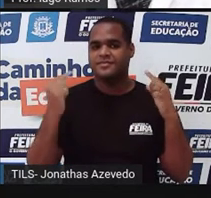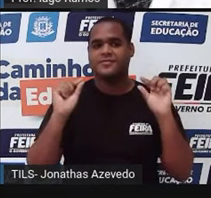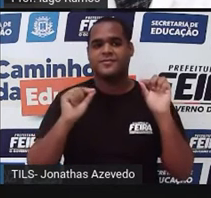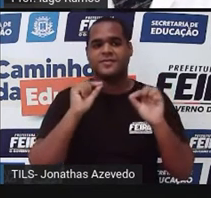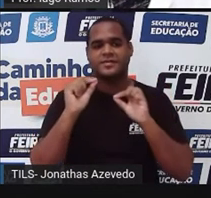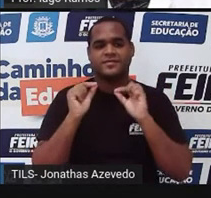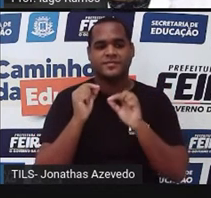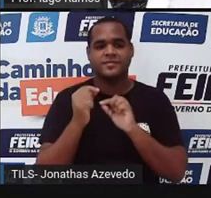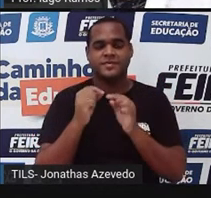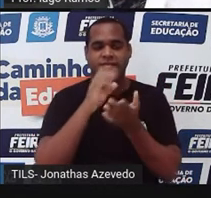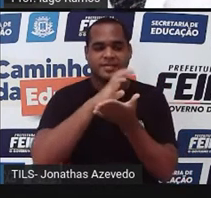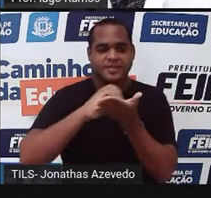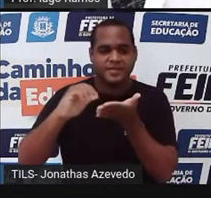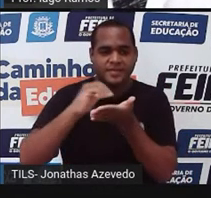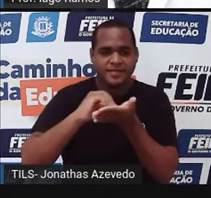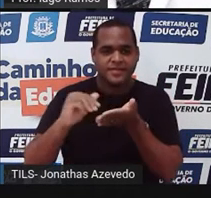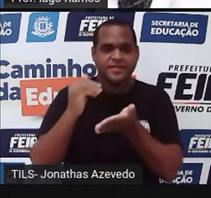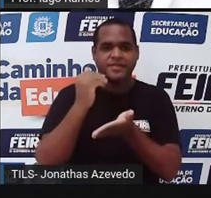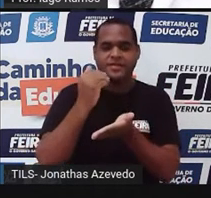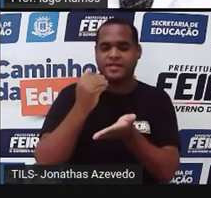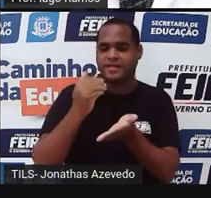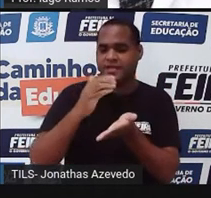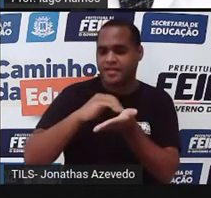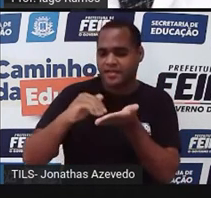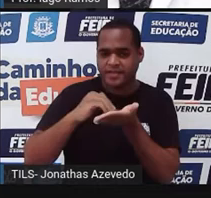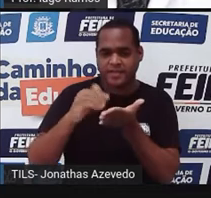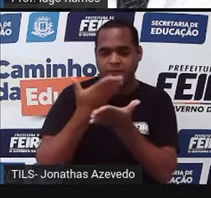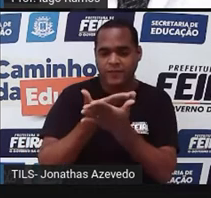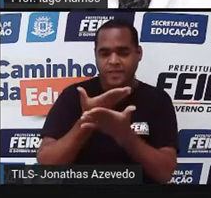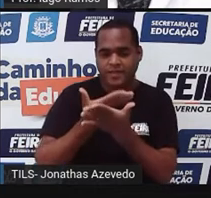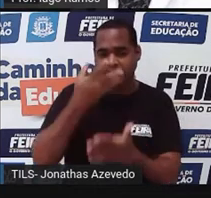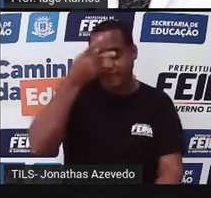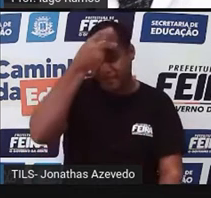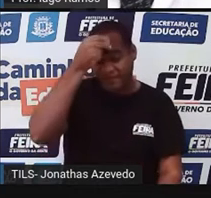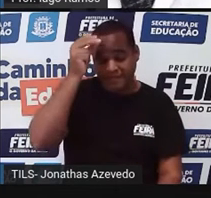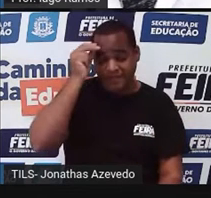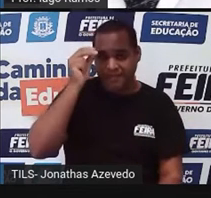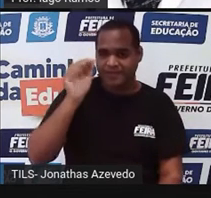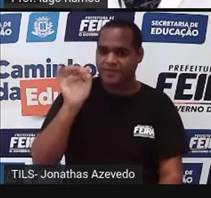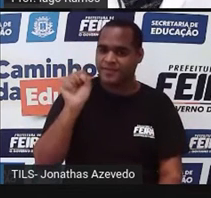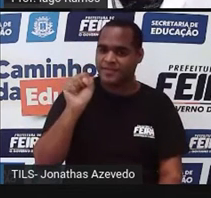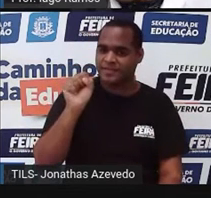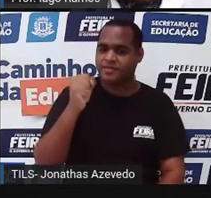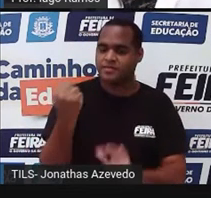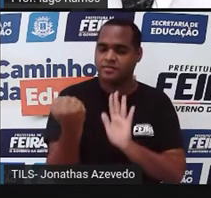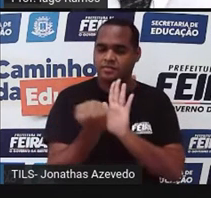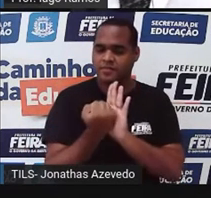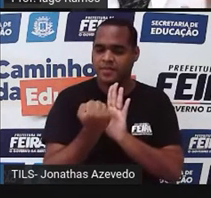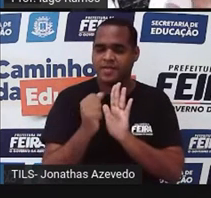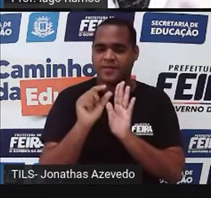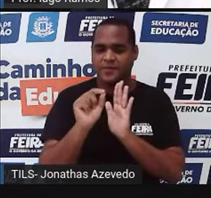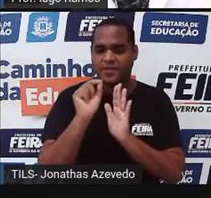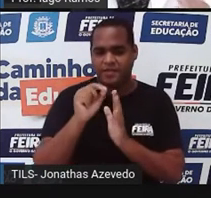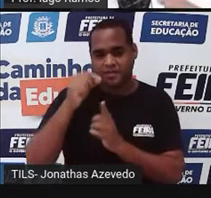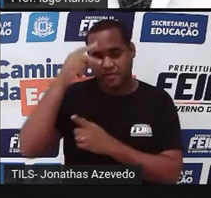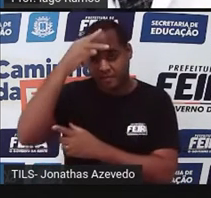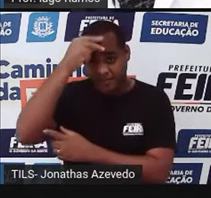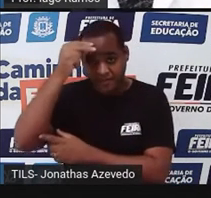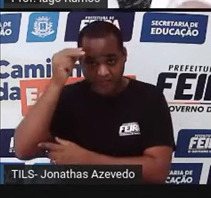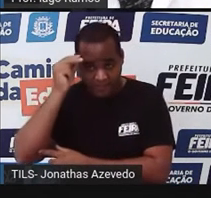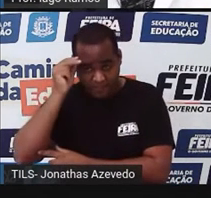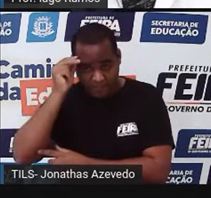da Secretaria Municipal de Educação de Ferreira de Santana que tem as logomarcas da Prefeitura